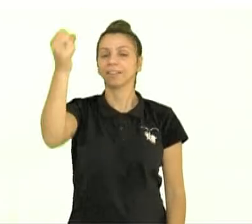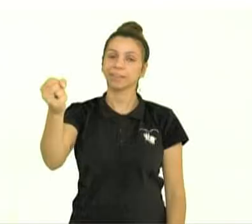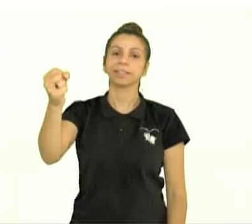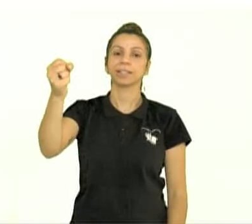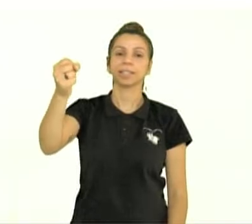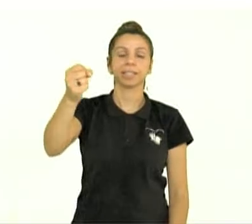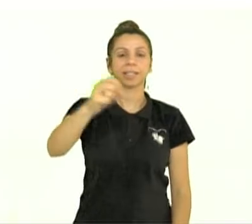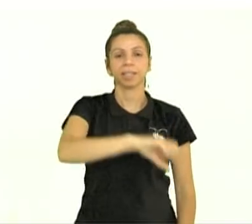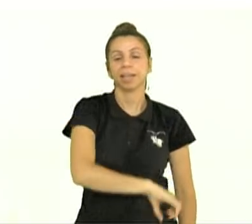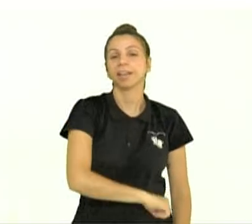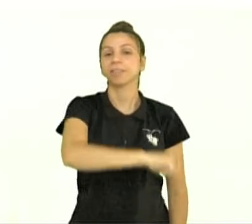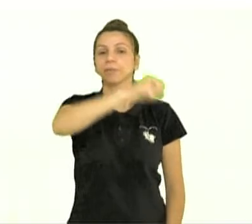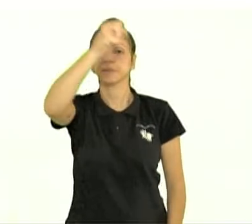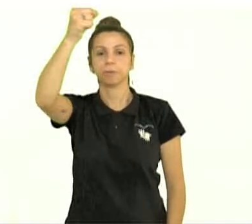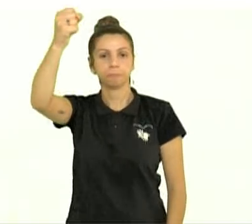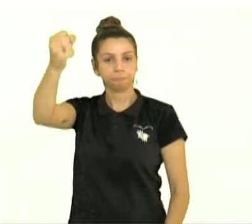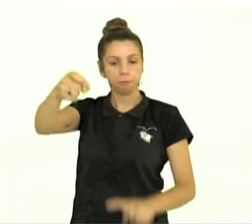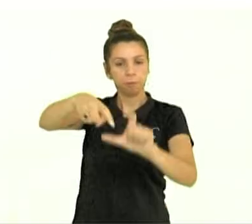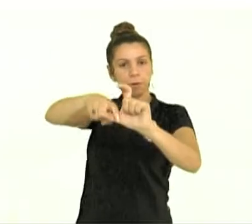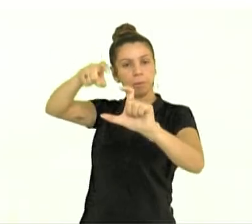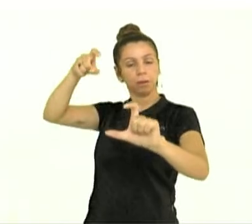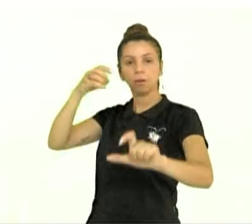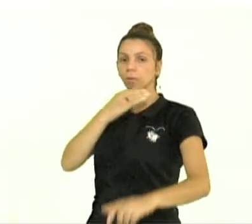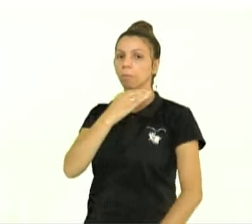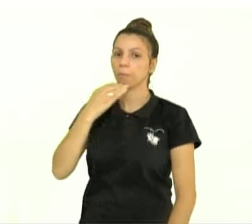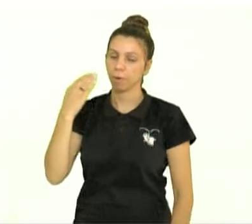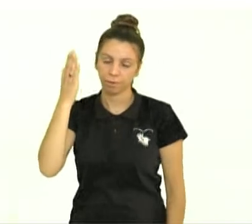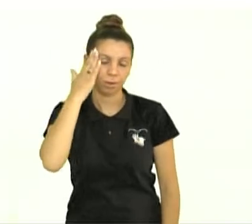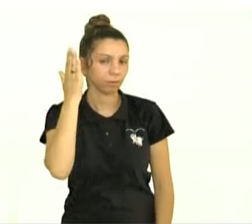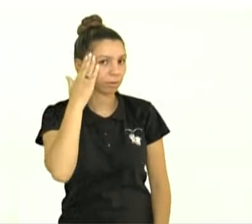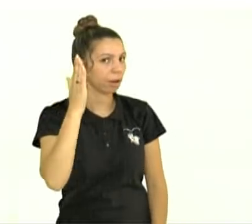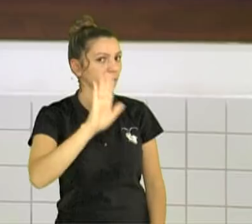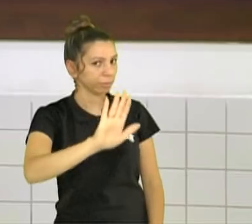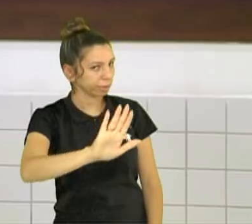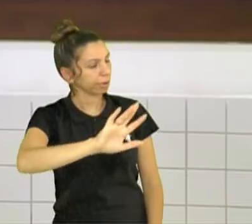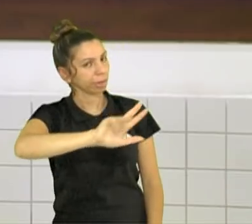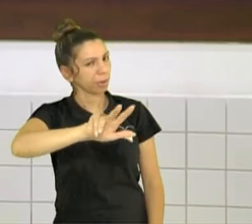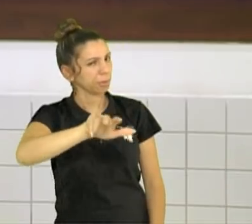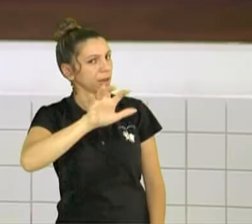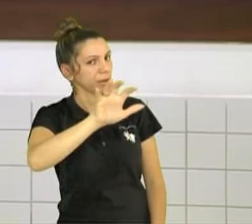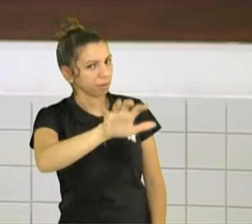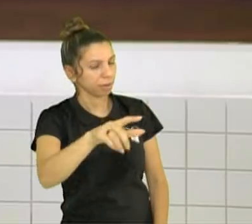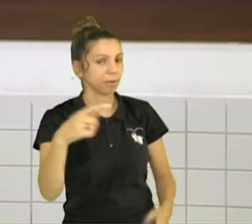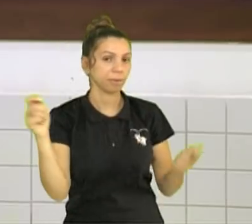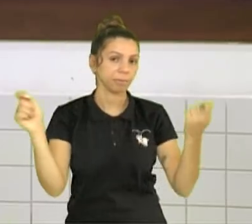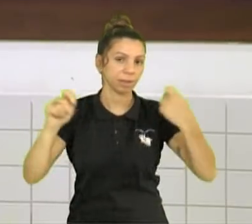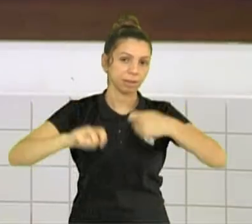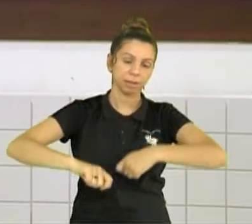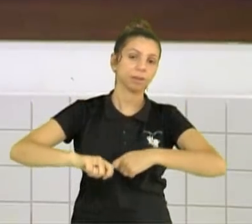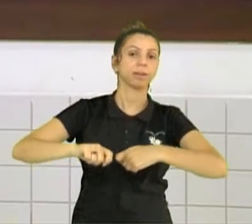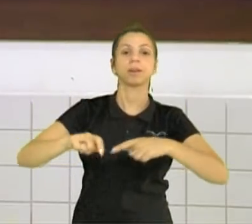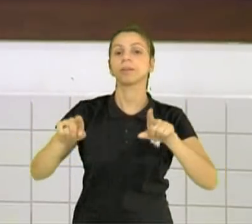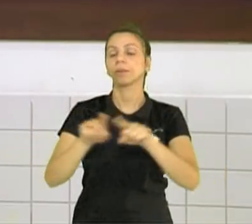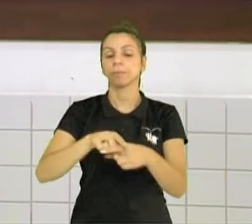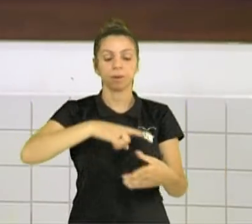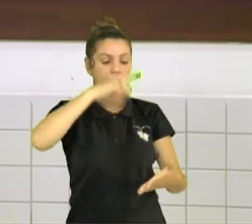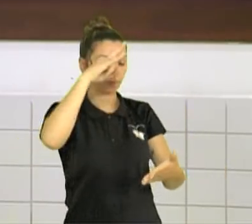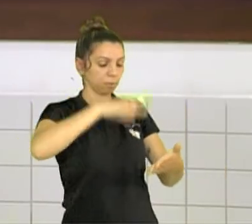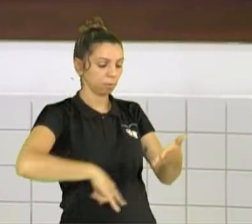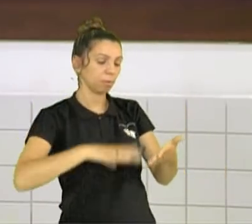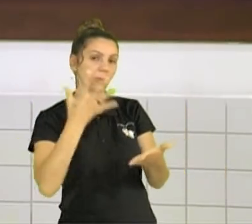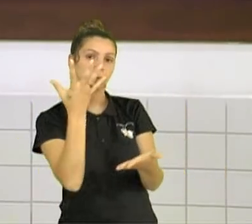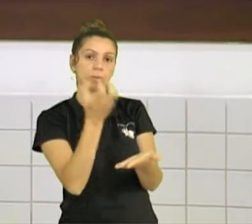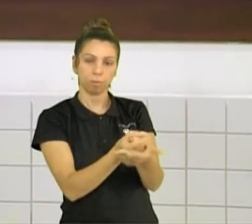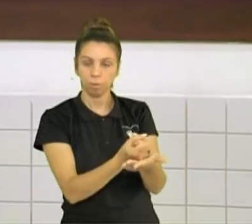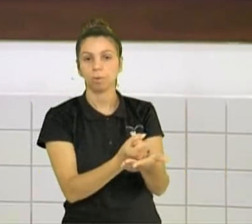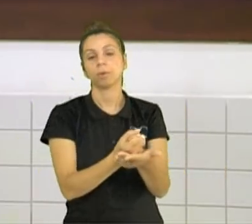com a espada ali, independência ou morte. Vocês sabem muito bem que não é somente isso, né? Que tem que ter o reconhecimento